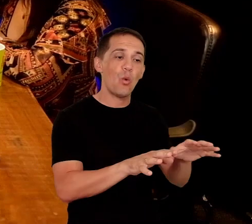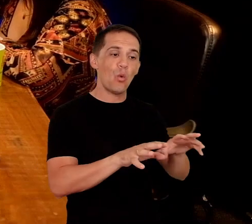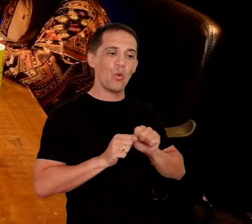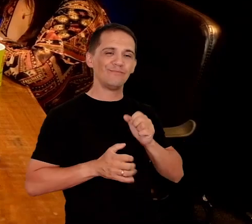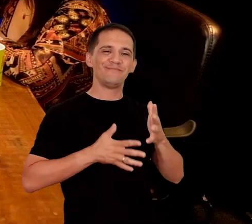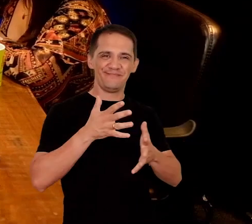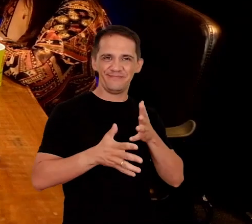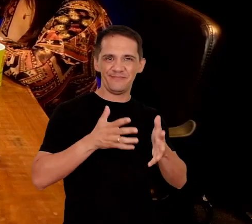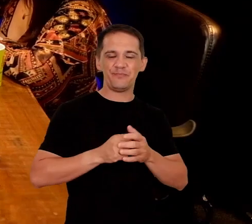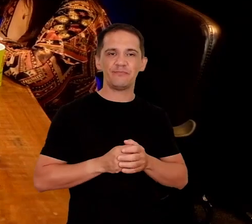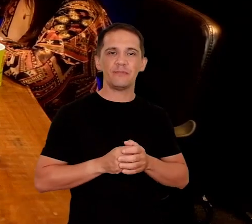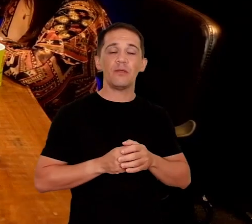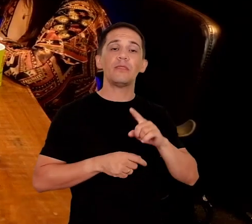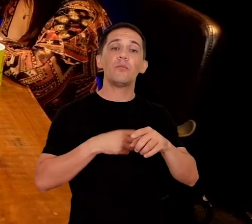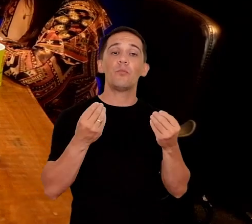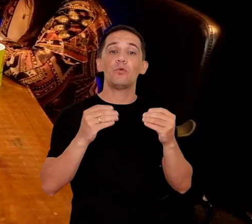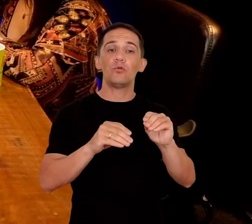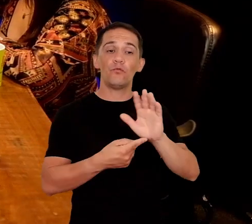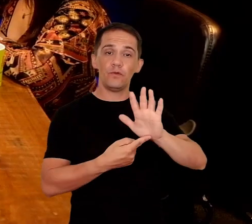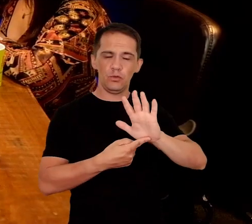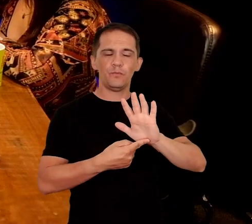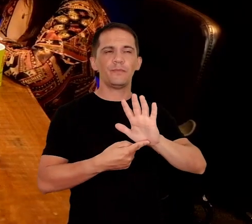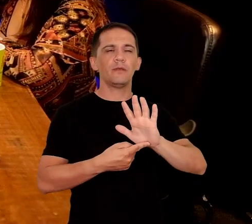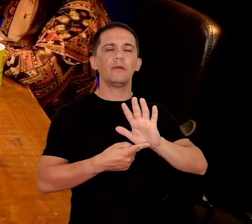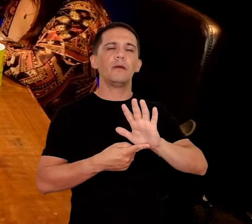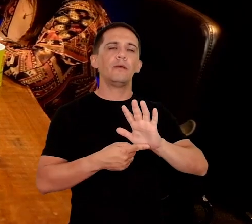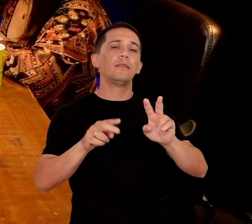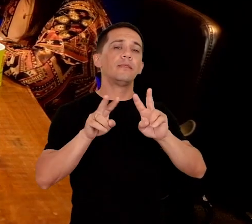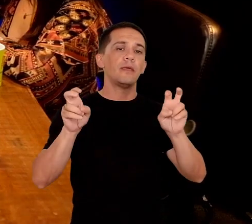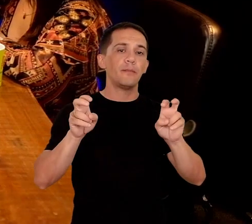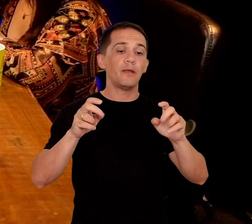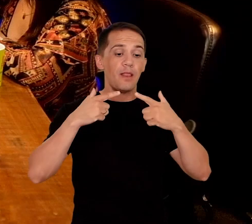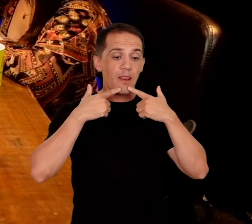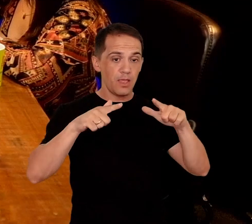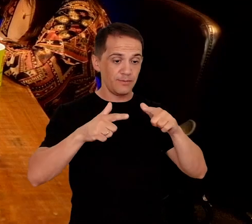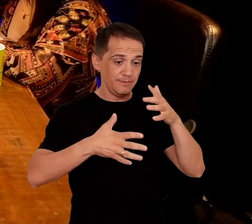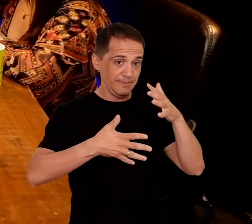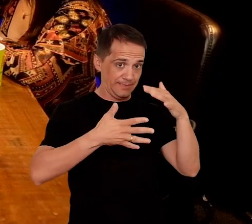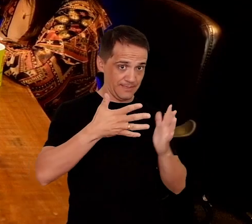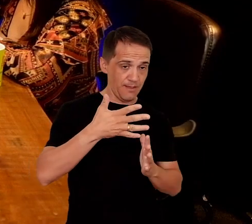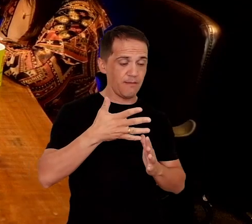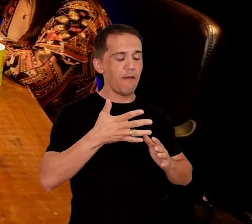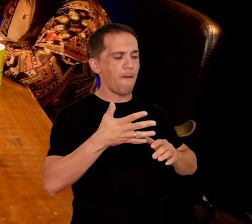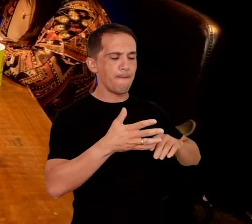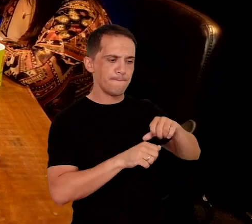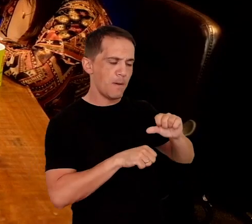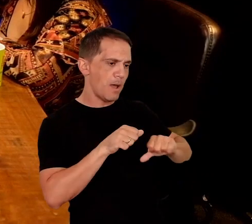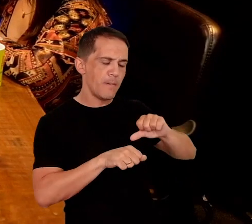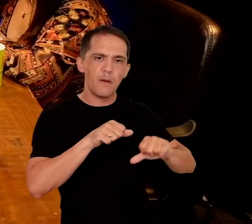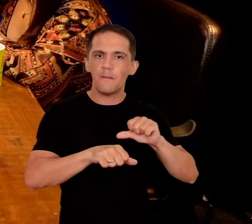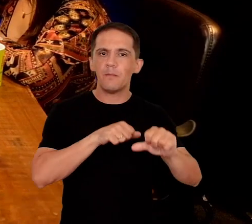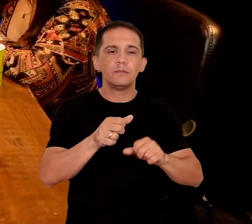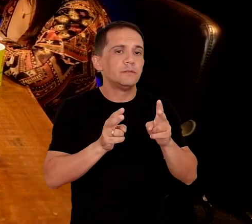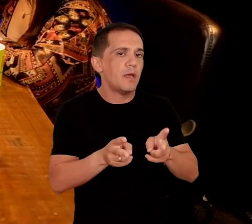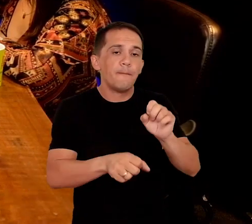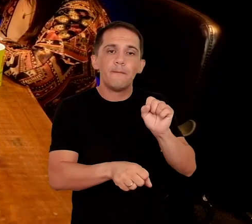E ela explicou sobre isso, sobre a língua, o idioma em movimento, assim como o português, né? E ela falou uma coisa muito engraçada. Que nem ela disse assim, sinais que eu